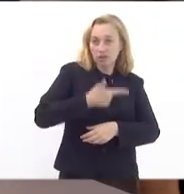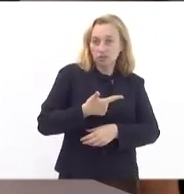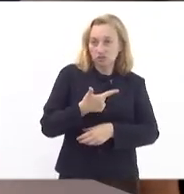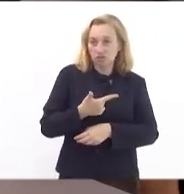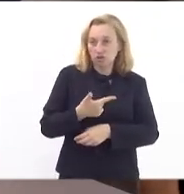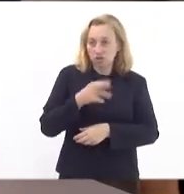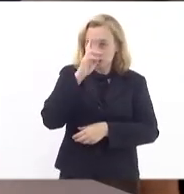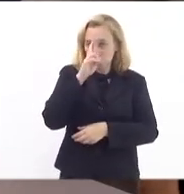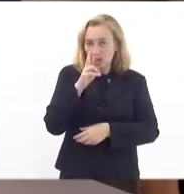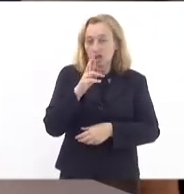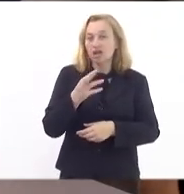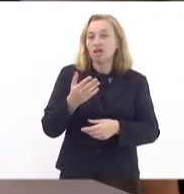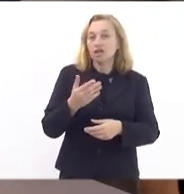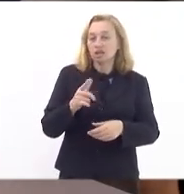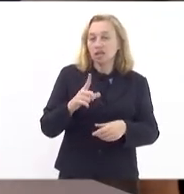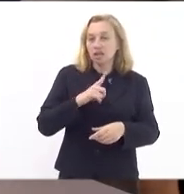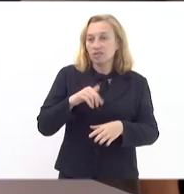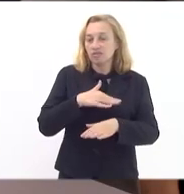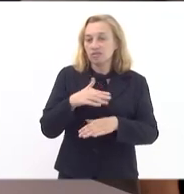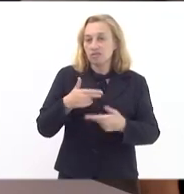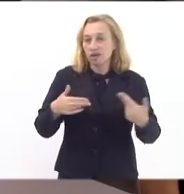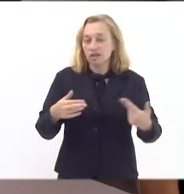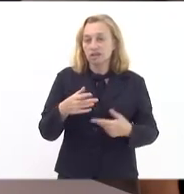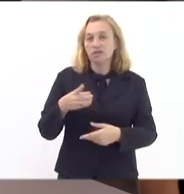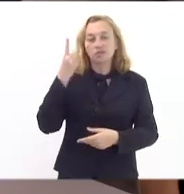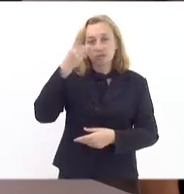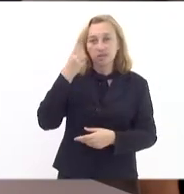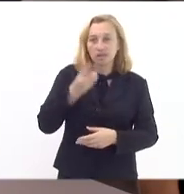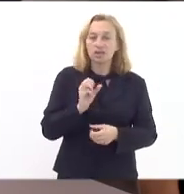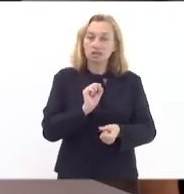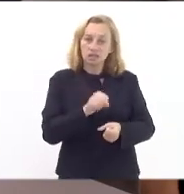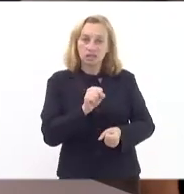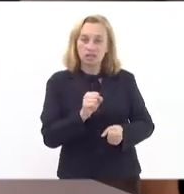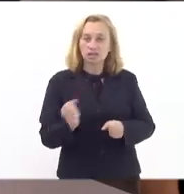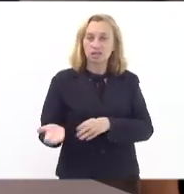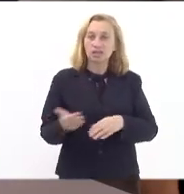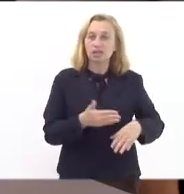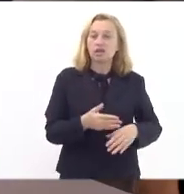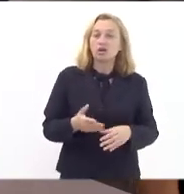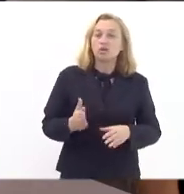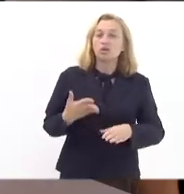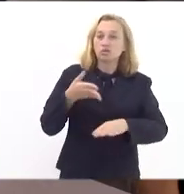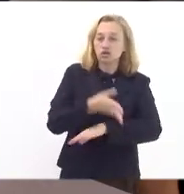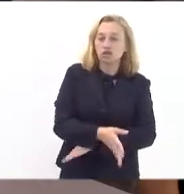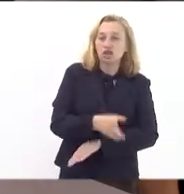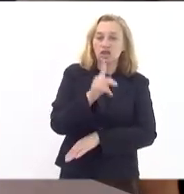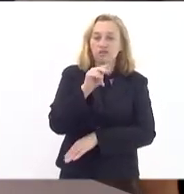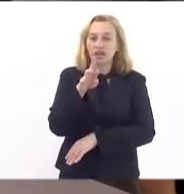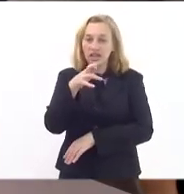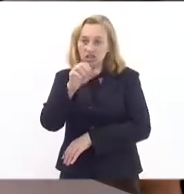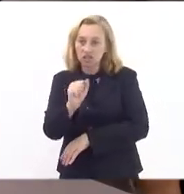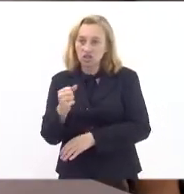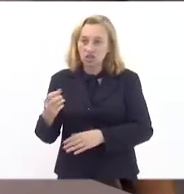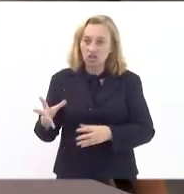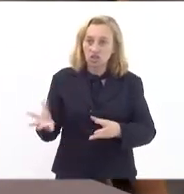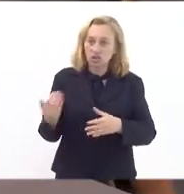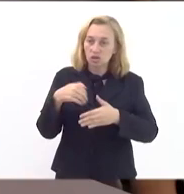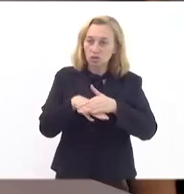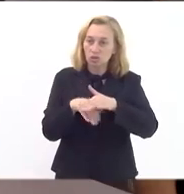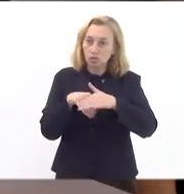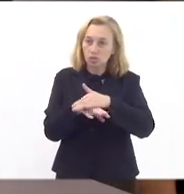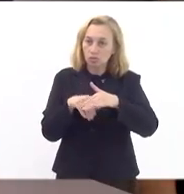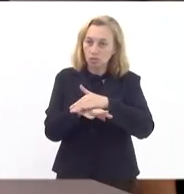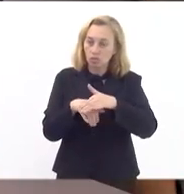você Presidente e o que acontece é que quando esse material chega por reciclador Varejista e ele acumula dentro do seu depósito